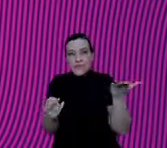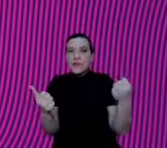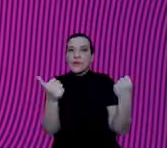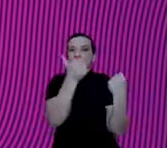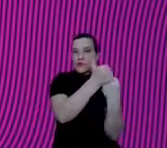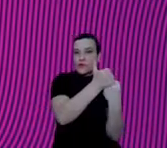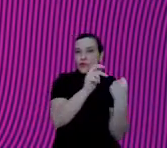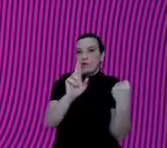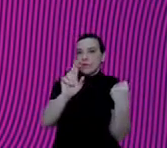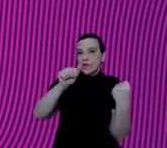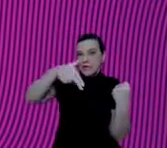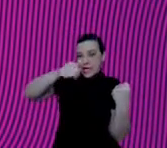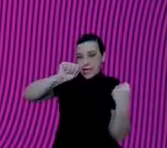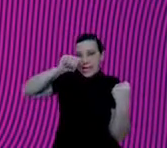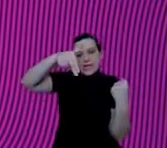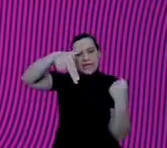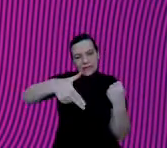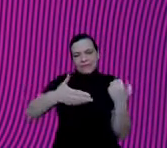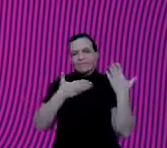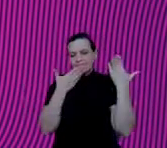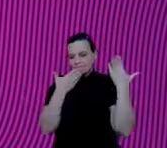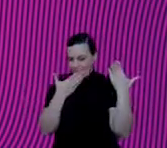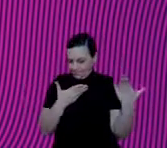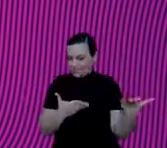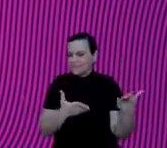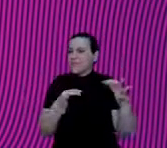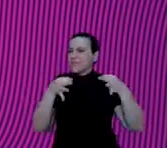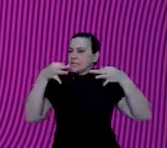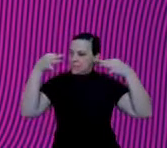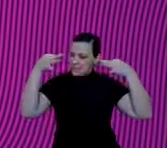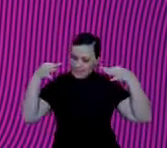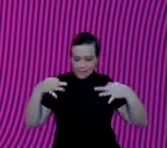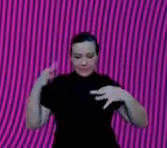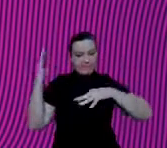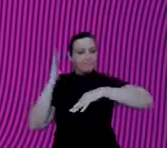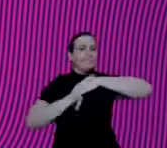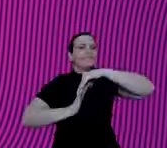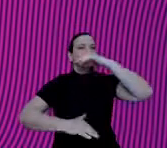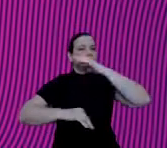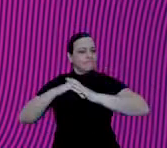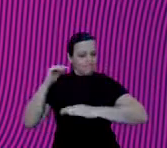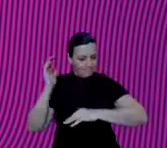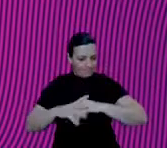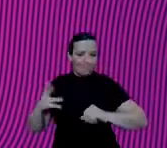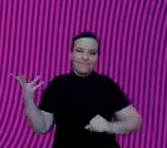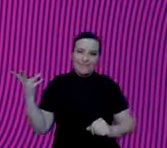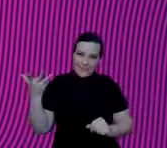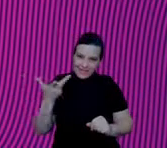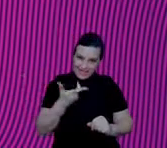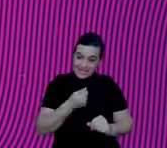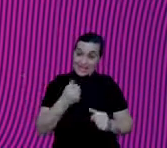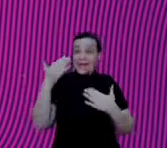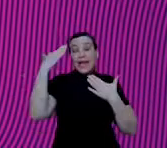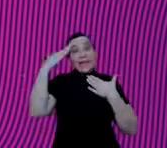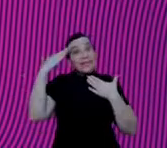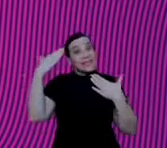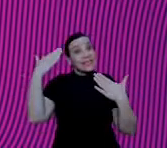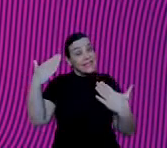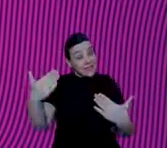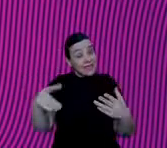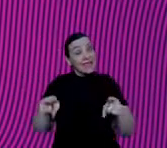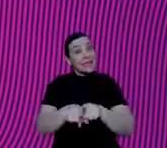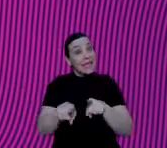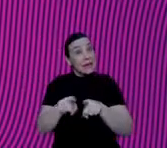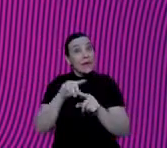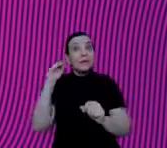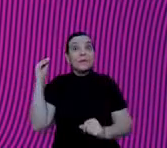que vai me suceder com grande maestria, né? Eu quero agradecer aqui a oportunidade e